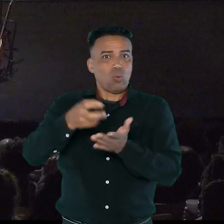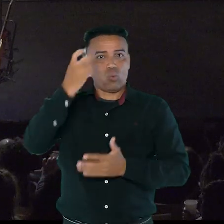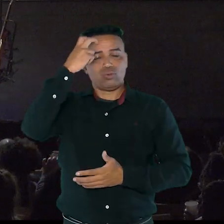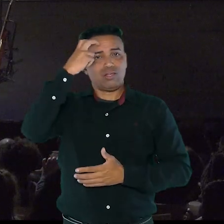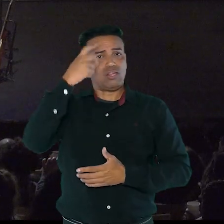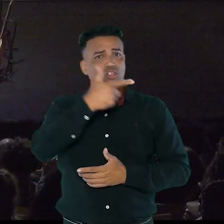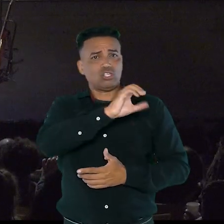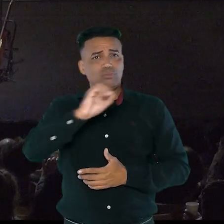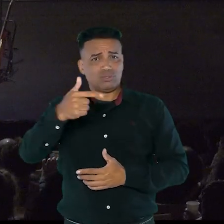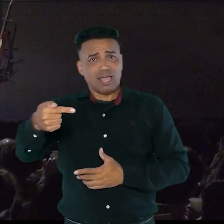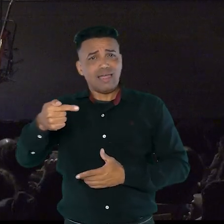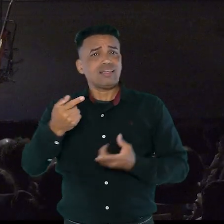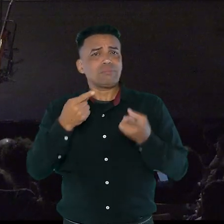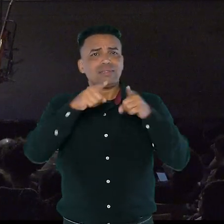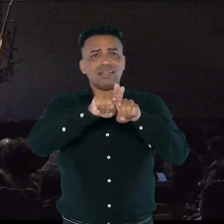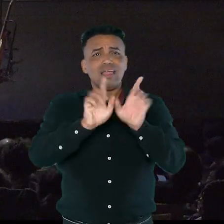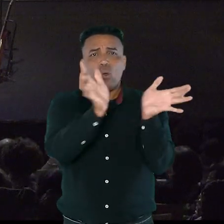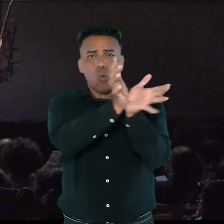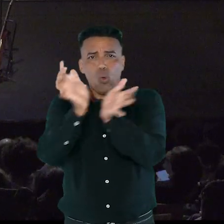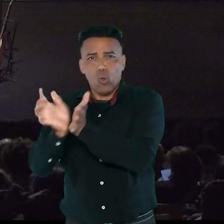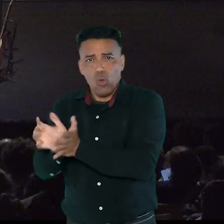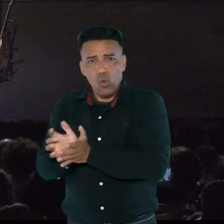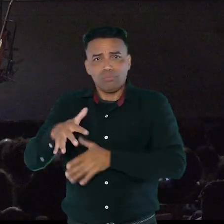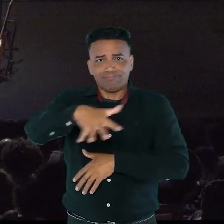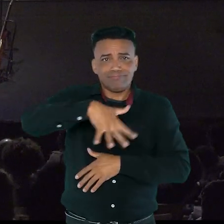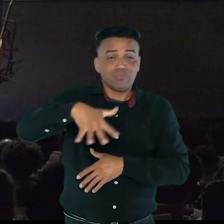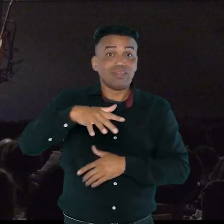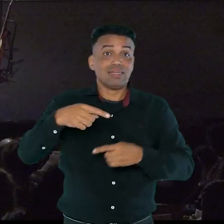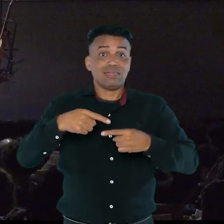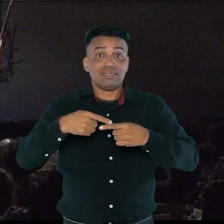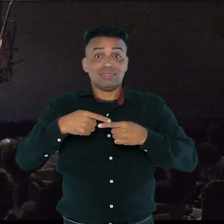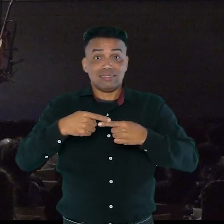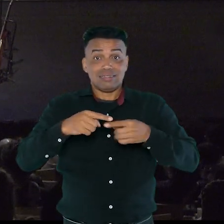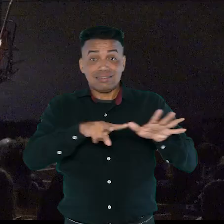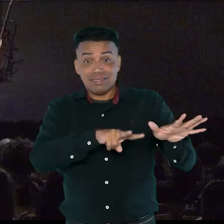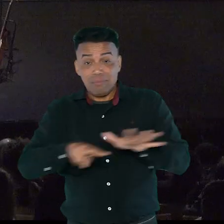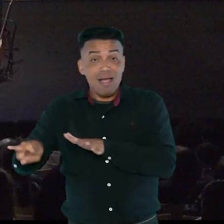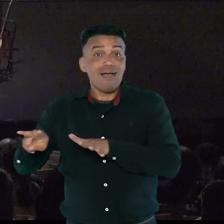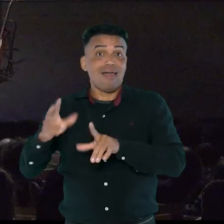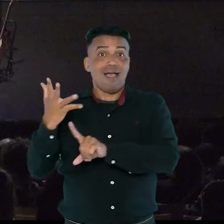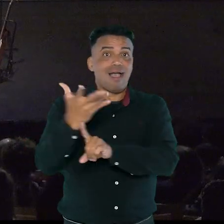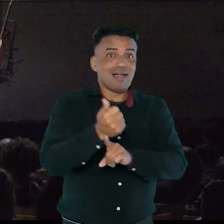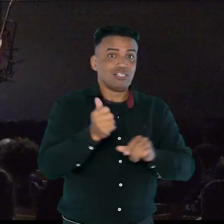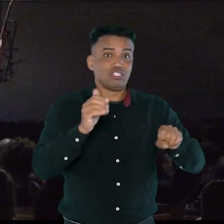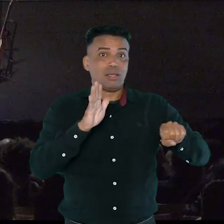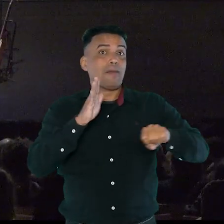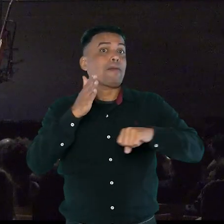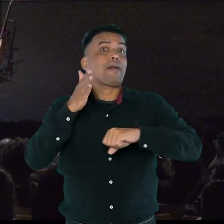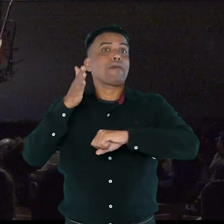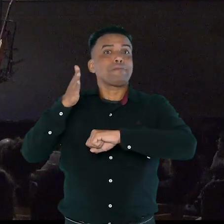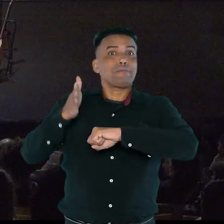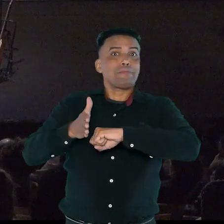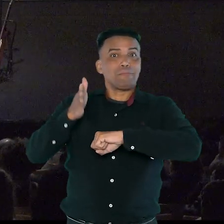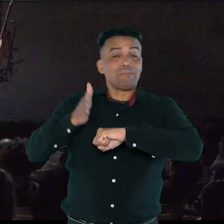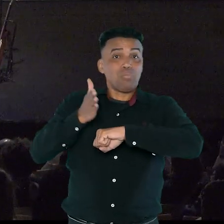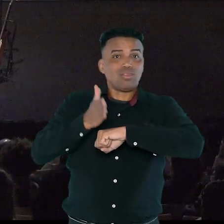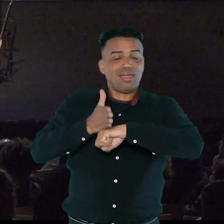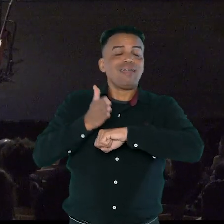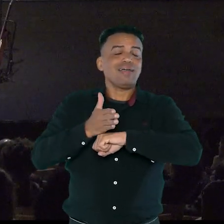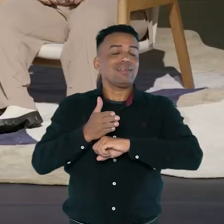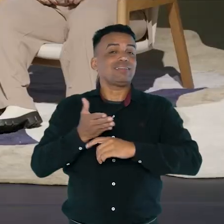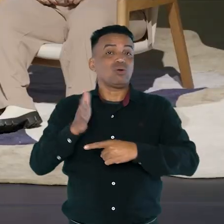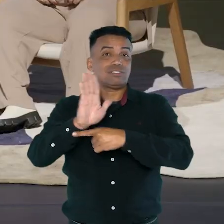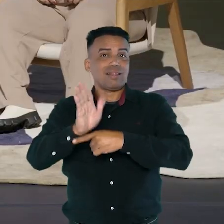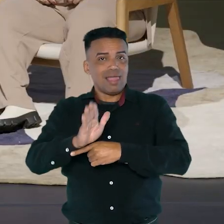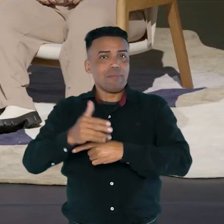Em 2007, em parceria com vários coletivos da região, elaborou a Semana da Arte Moderna da Periferia. Além disso, criou projetos